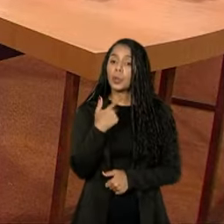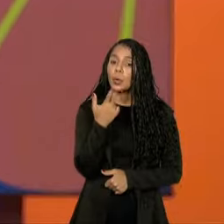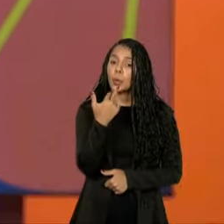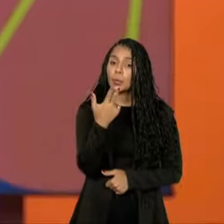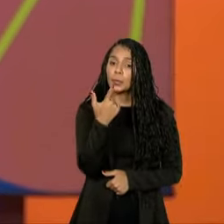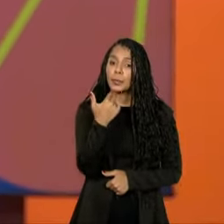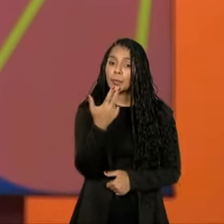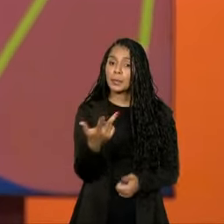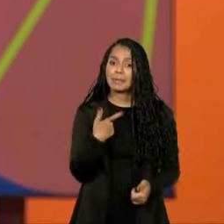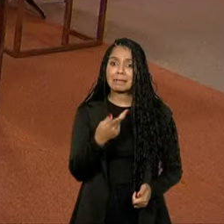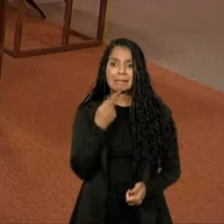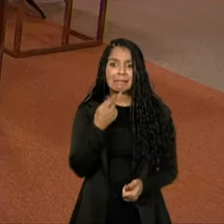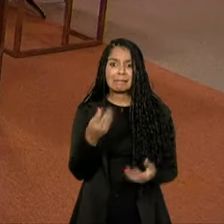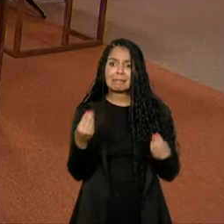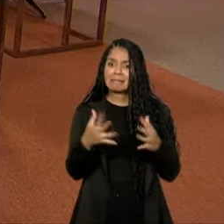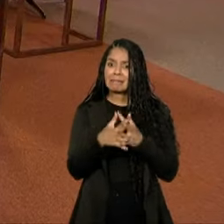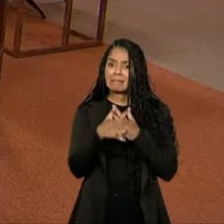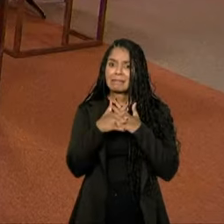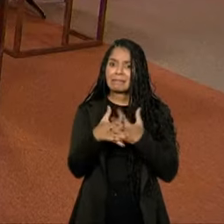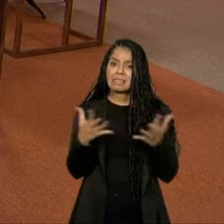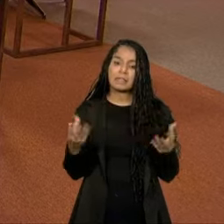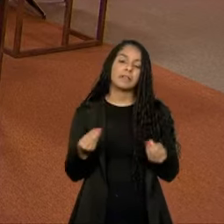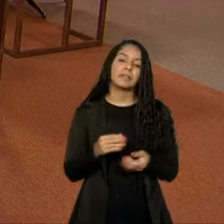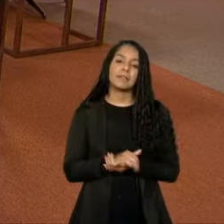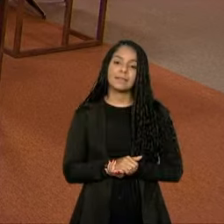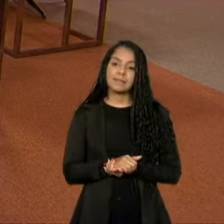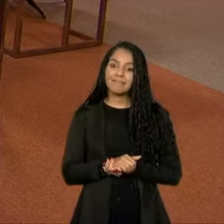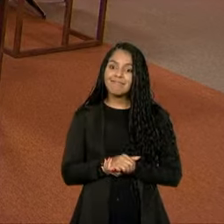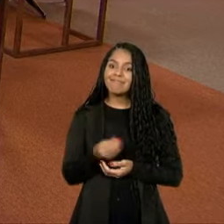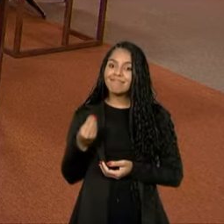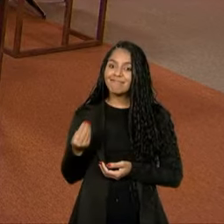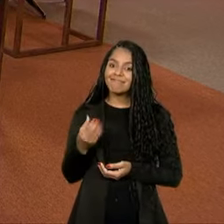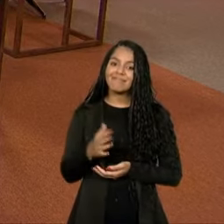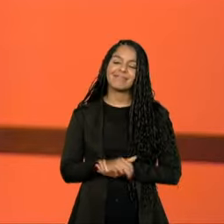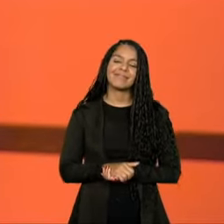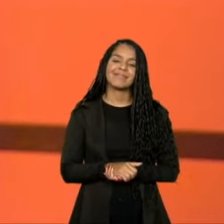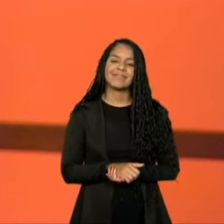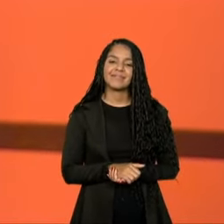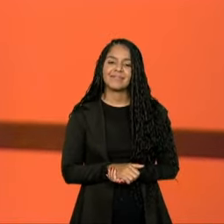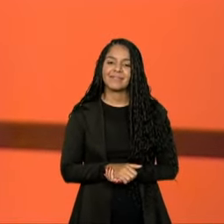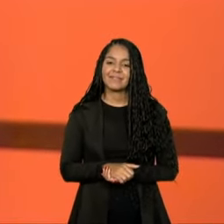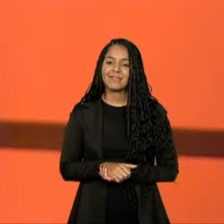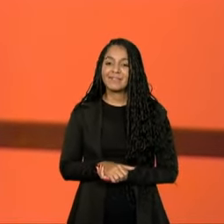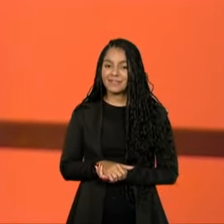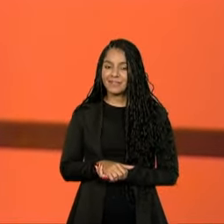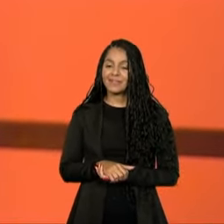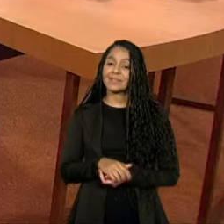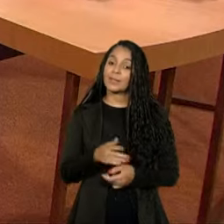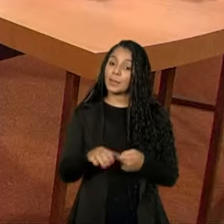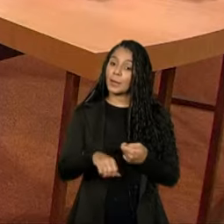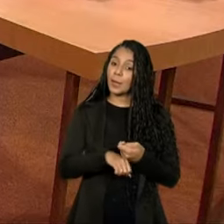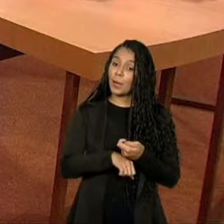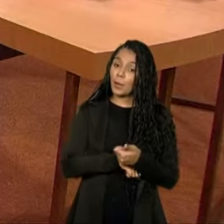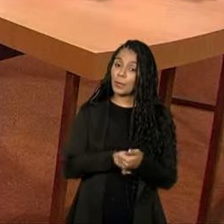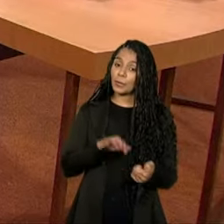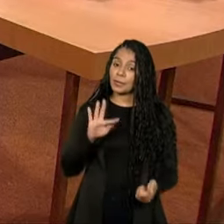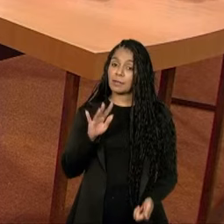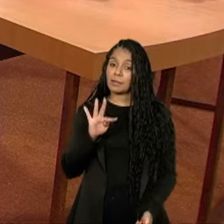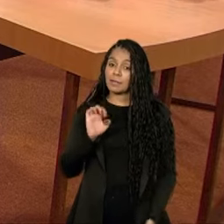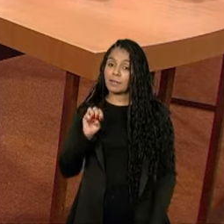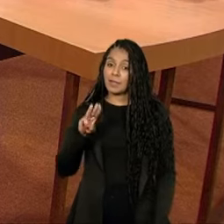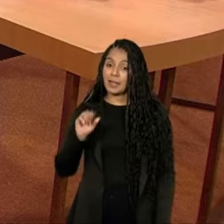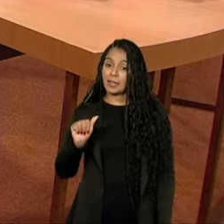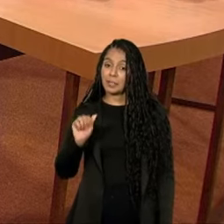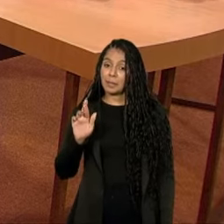pessoa? Você na Olimpíada, eu fico pensando, como é que fala o nome da criatura? Fala com convicção e seja o que Deus quiser. Olha, dica de Fátima Bernardes, Fátima, fala